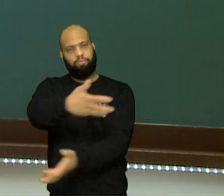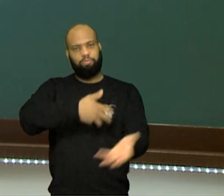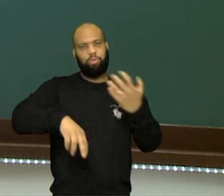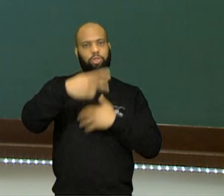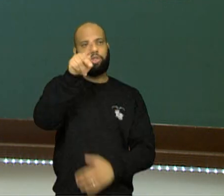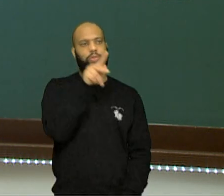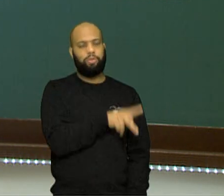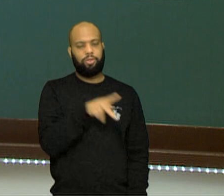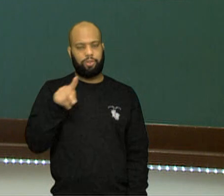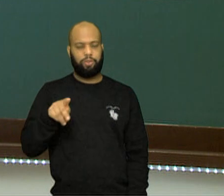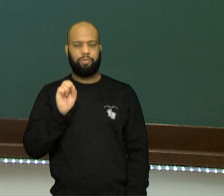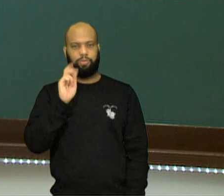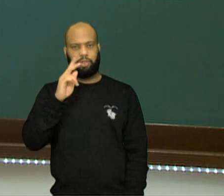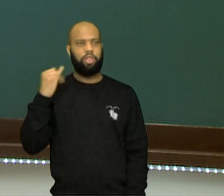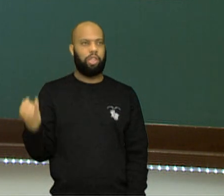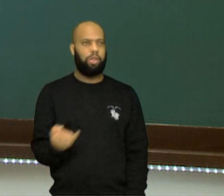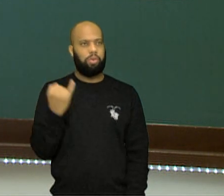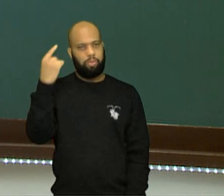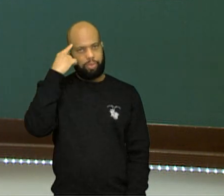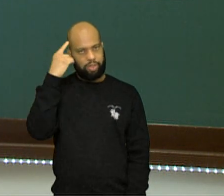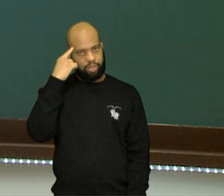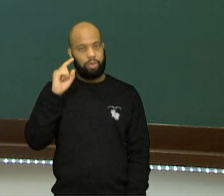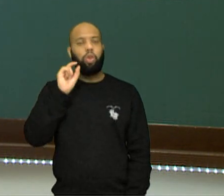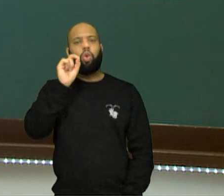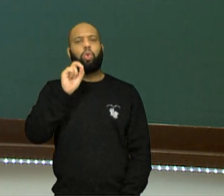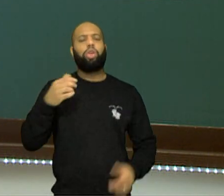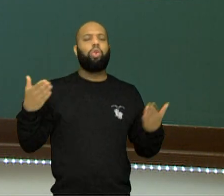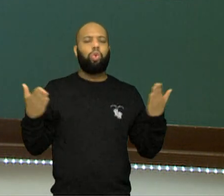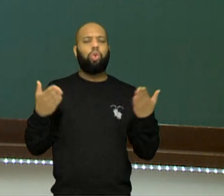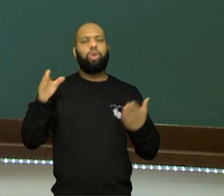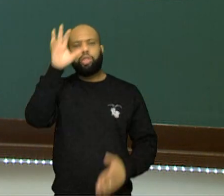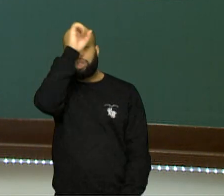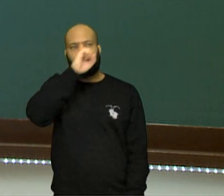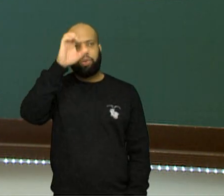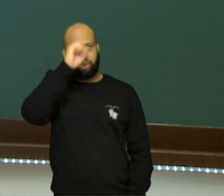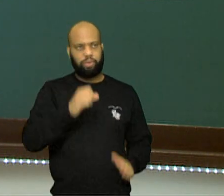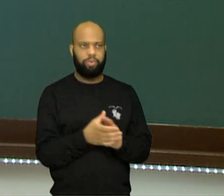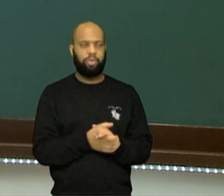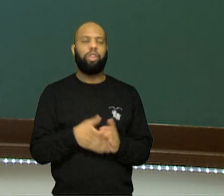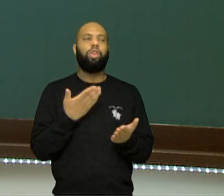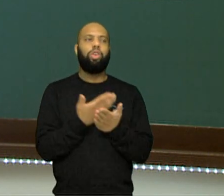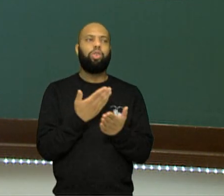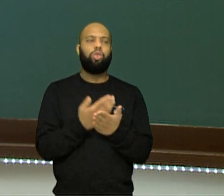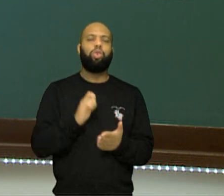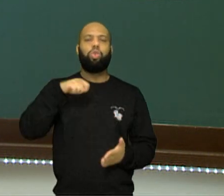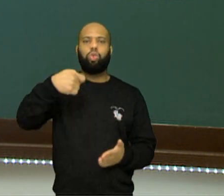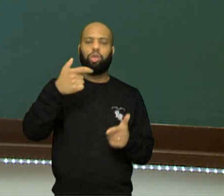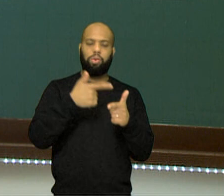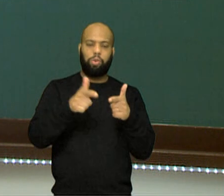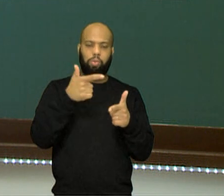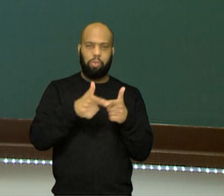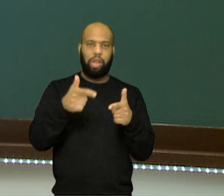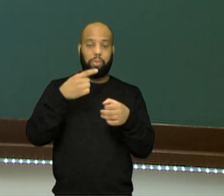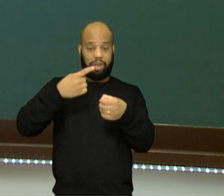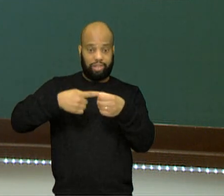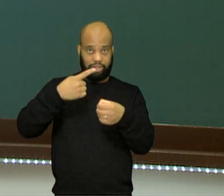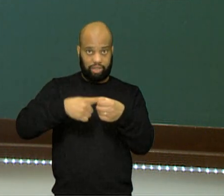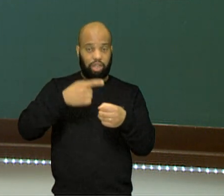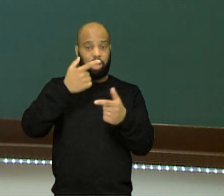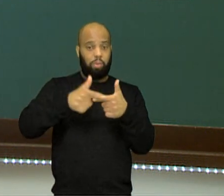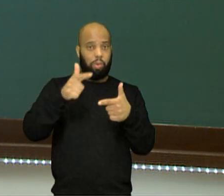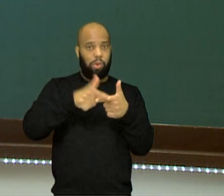na aula, tá? Então é importante pensar. Retomando, o que a gente estudou? A questão de problemas urbanos, problemas